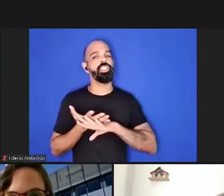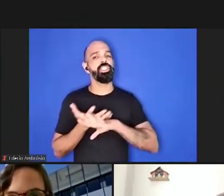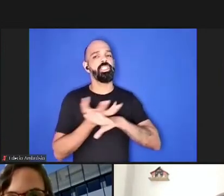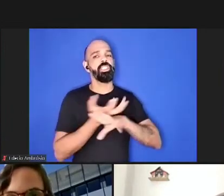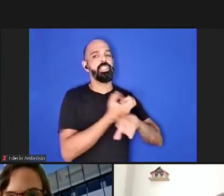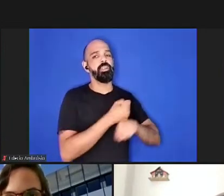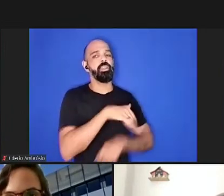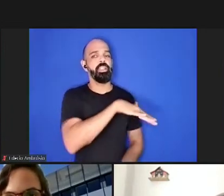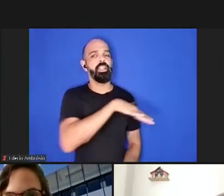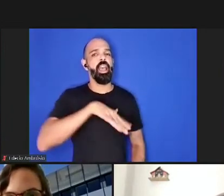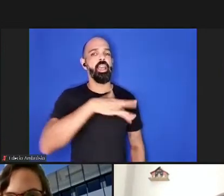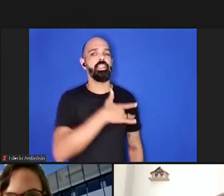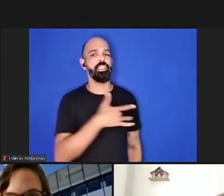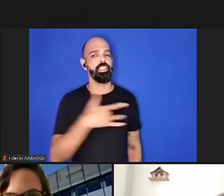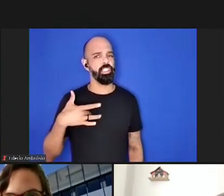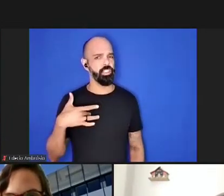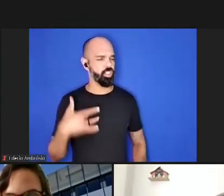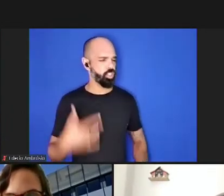de saúde, se há